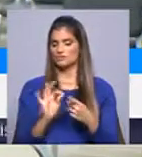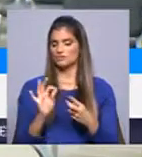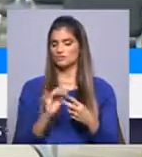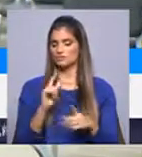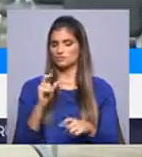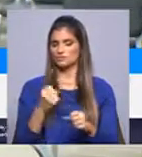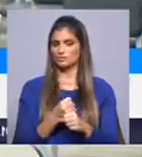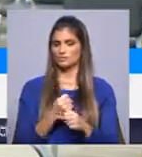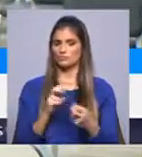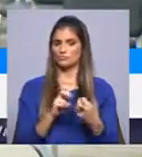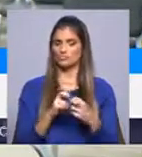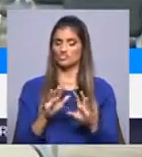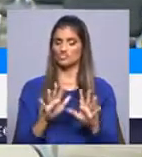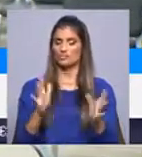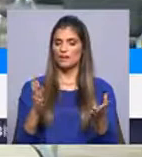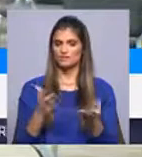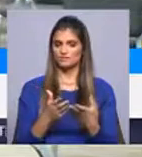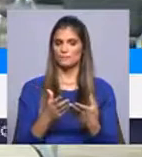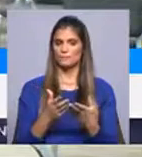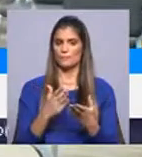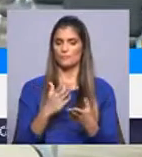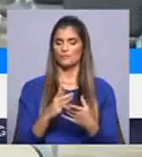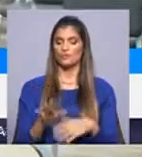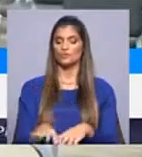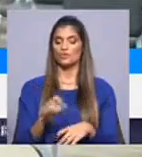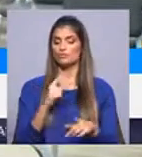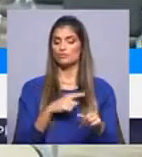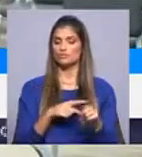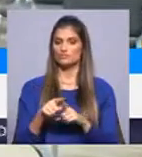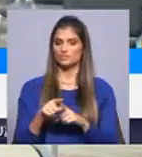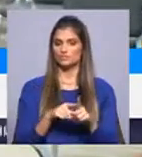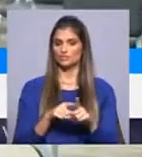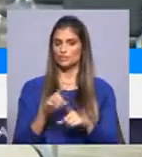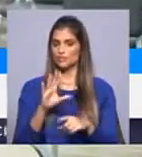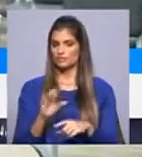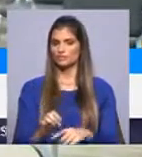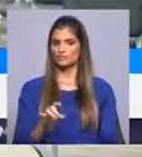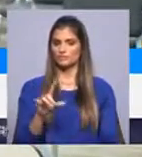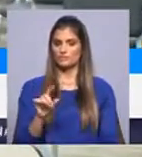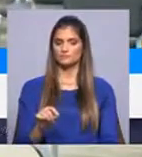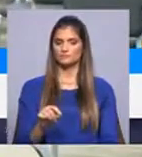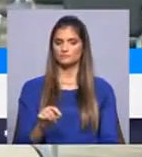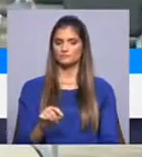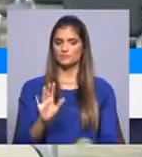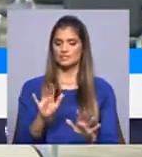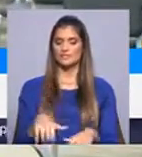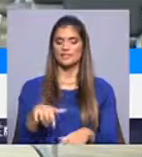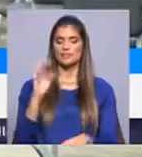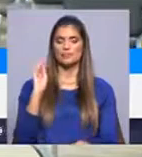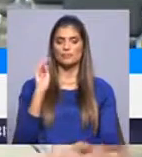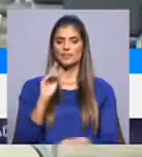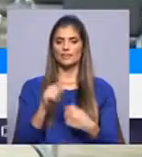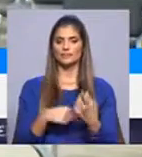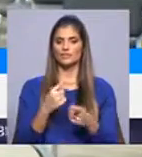também aos problemas gerais, que são as opções políticas do Governo e da Assembleia da República, que